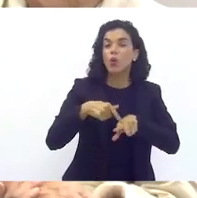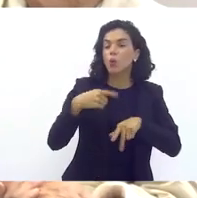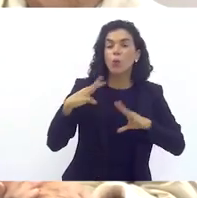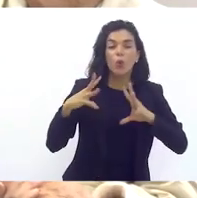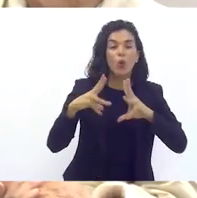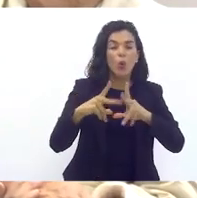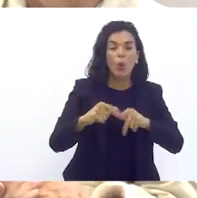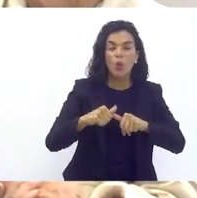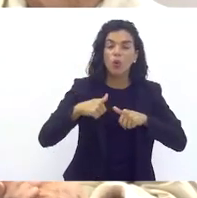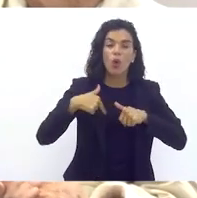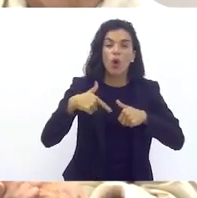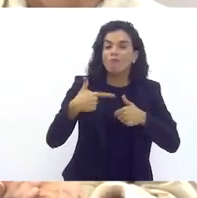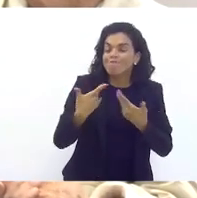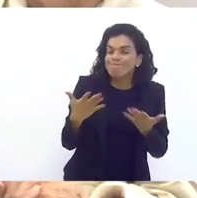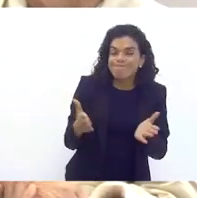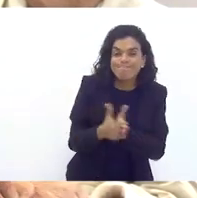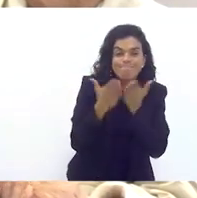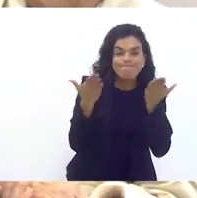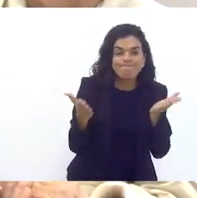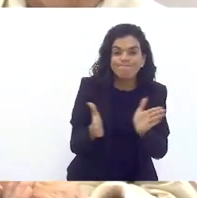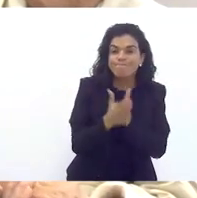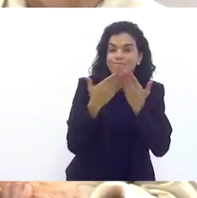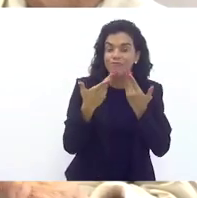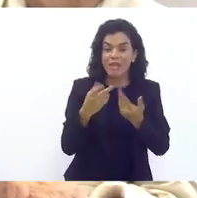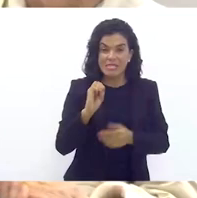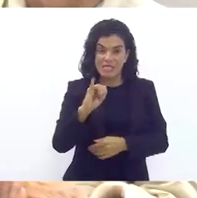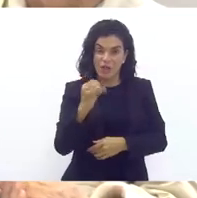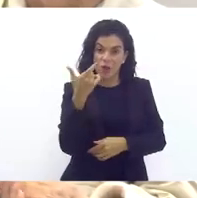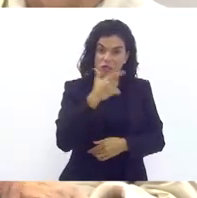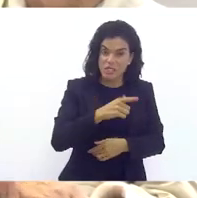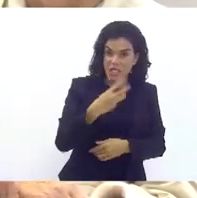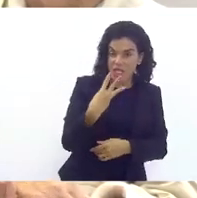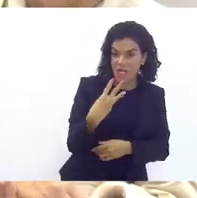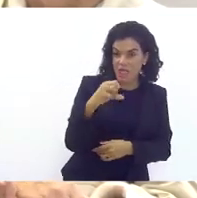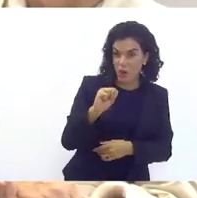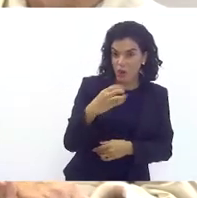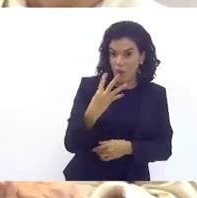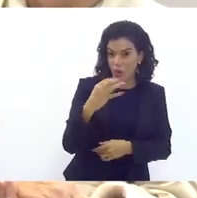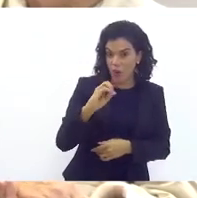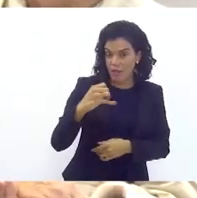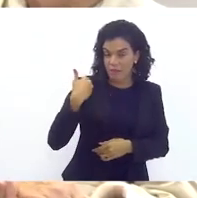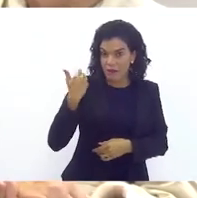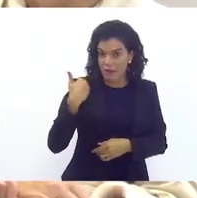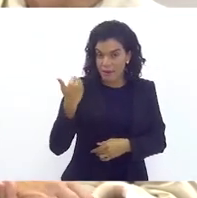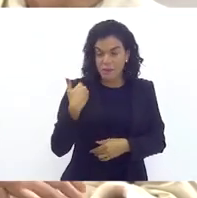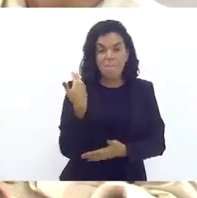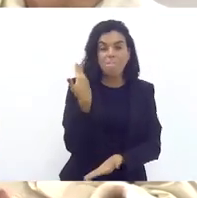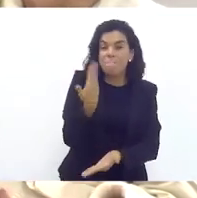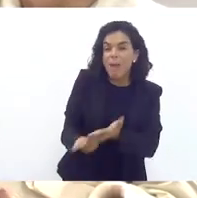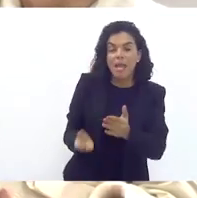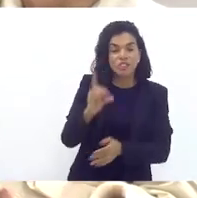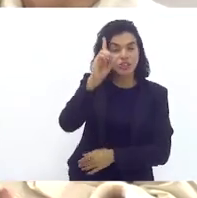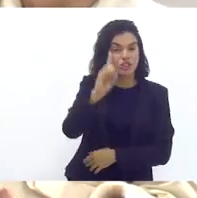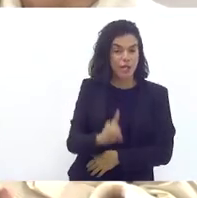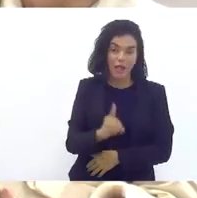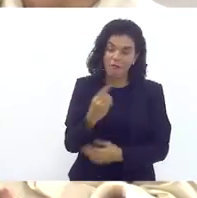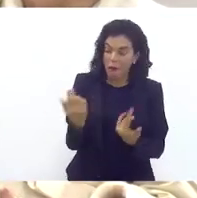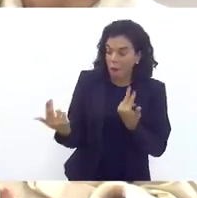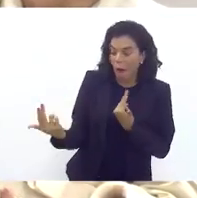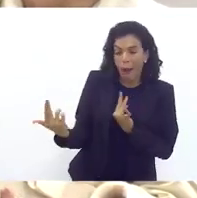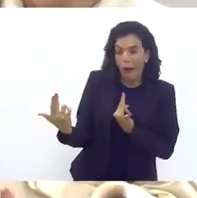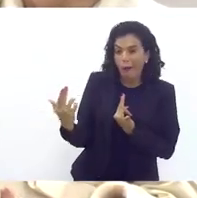Sabe por quê? Se sair antes do tempo, com 38, 40 anos, perde todos os direitos e vai ganhar o que eu ganho.